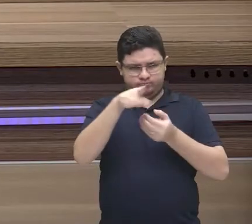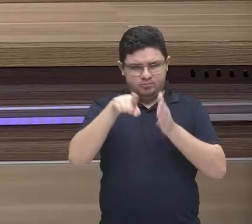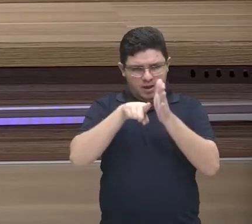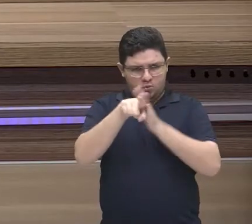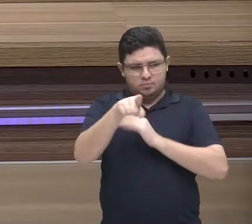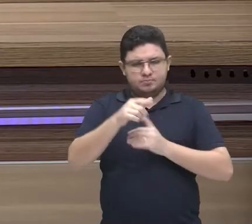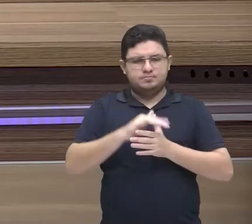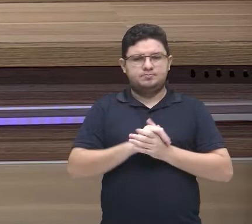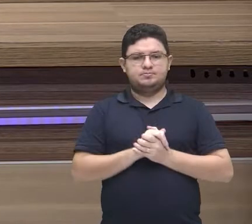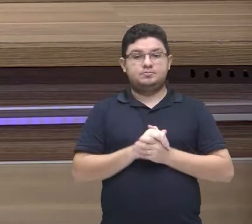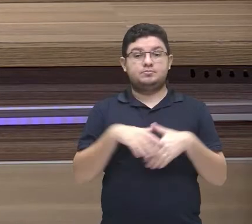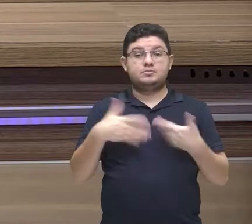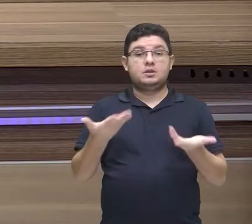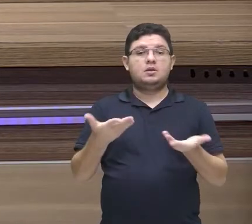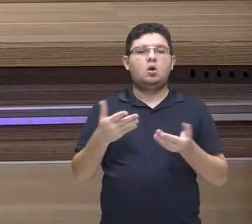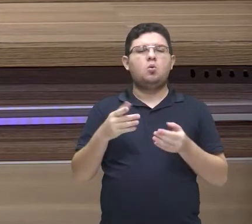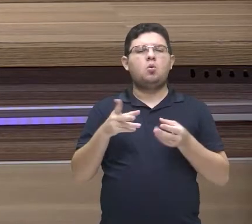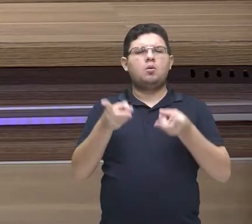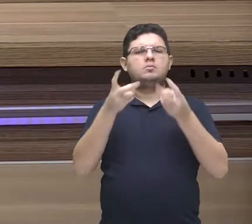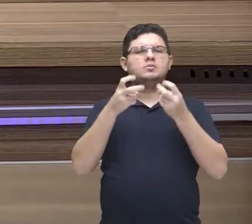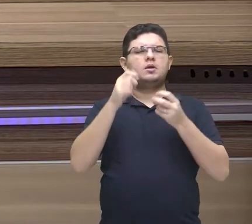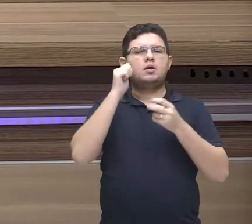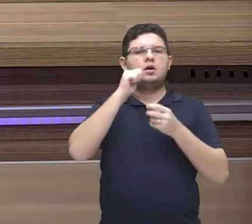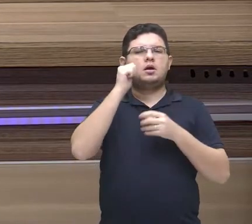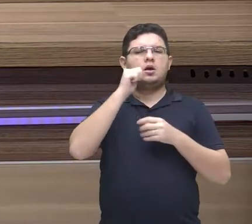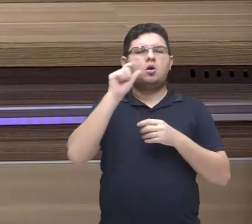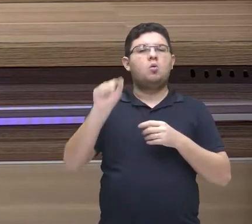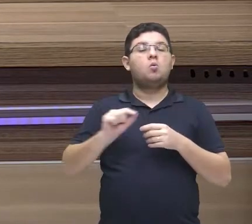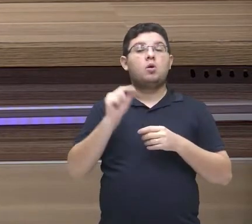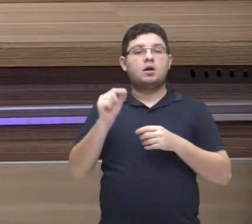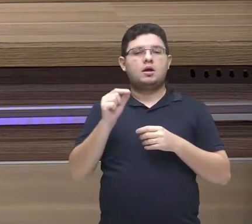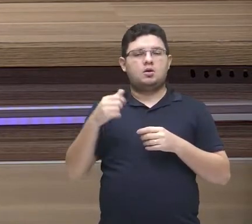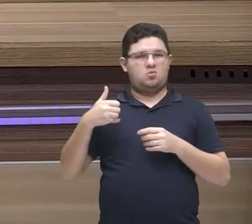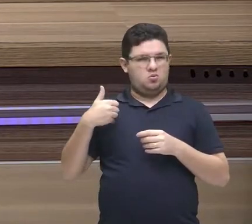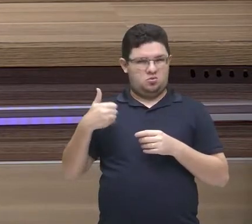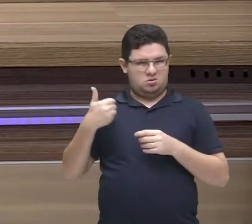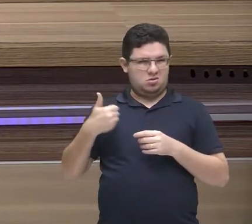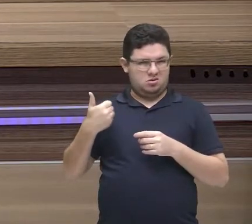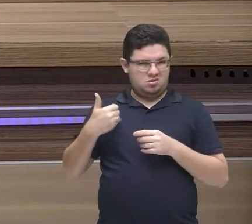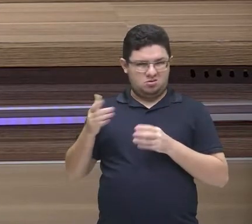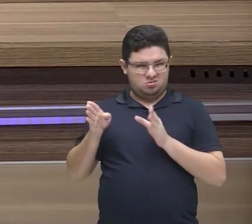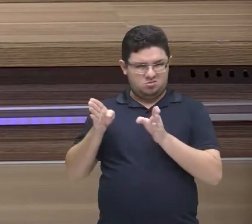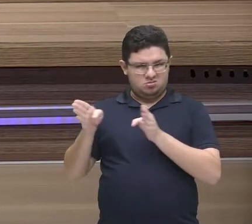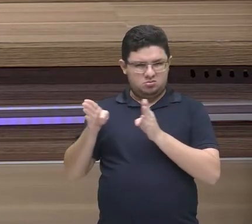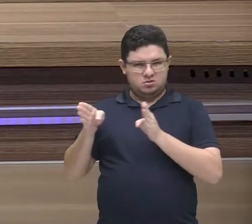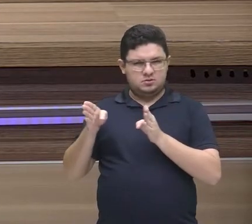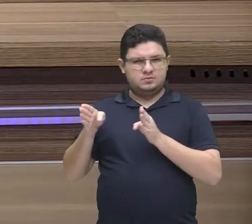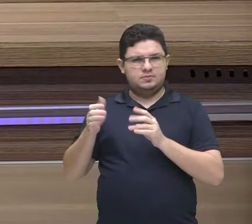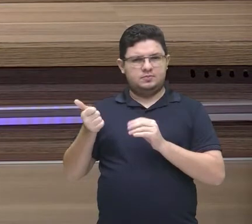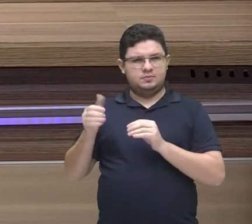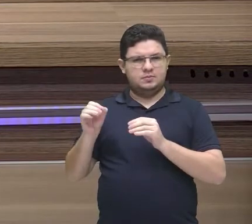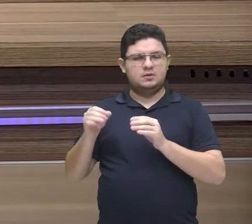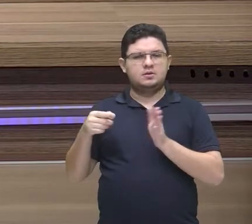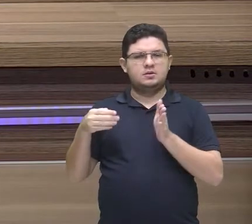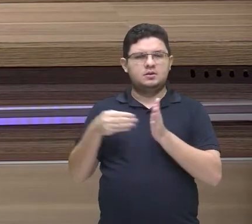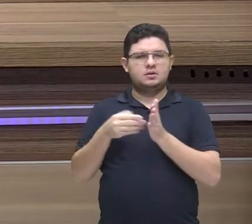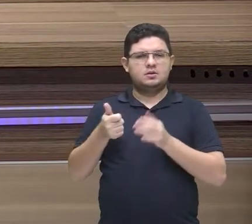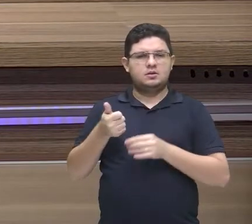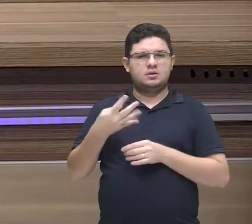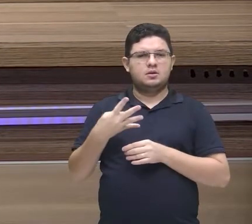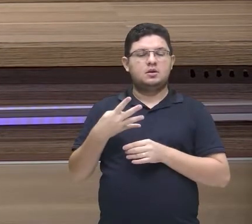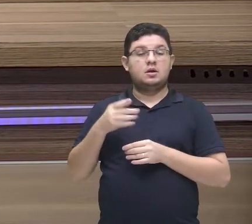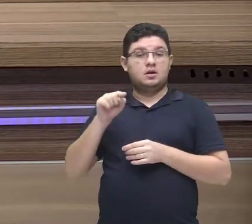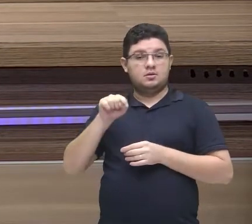nas meninas é, quando começa a pré-adolescência, né, os meninos só têm esse desenvolvimento que a gente